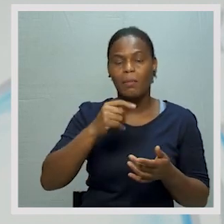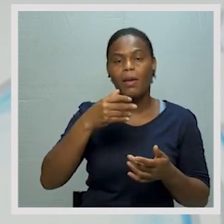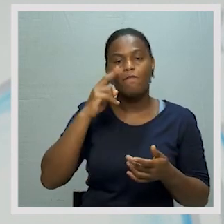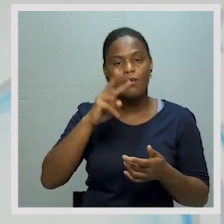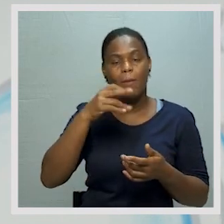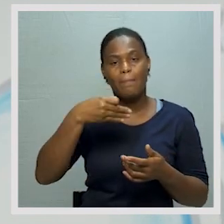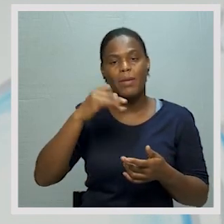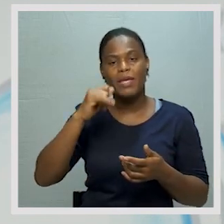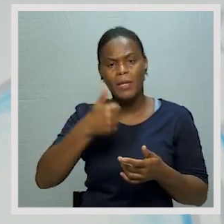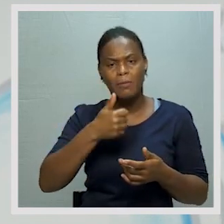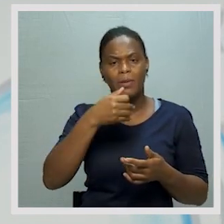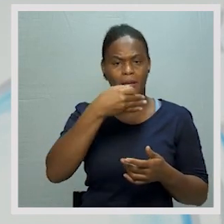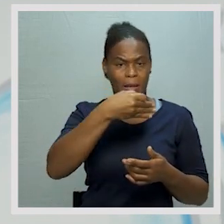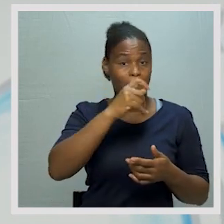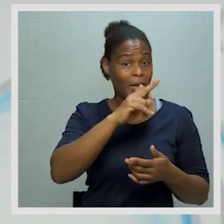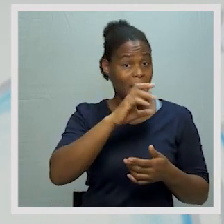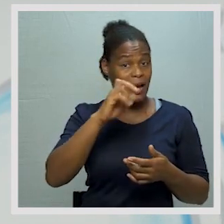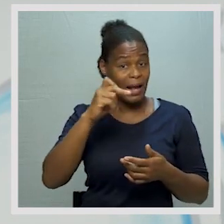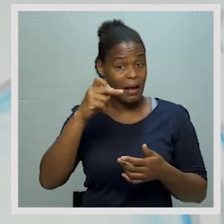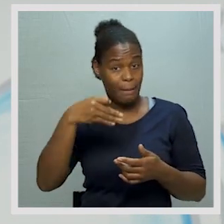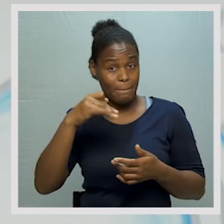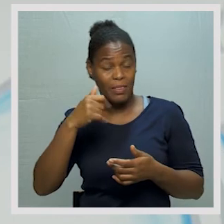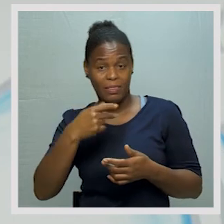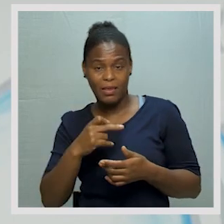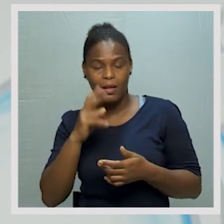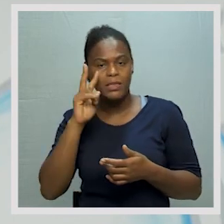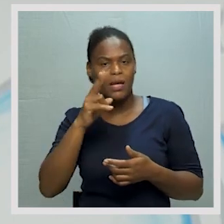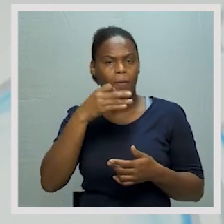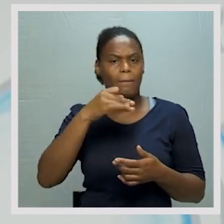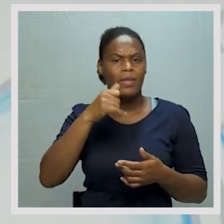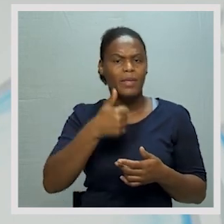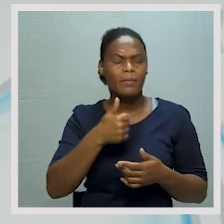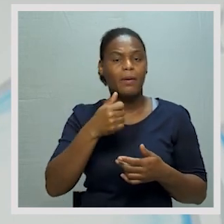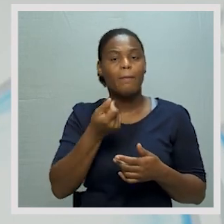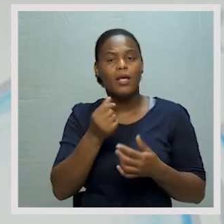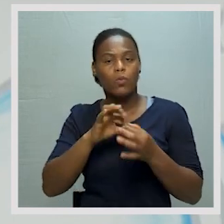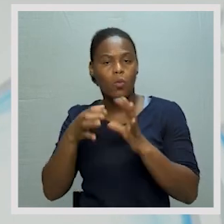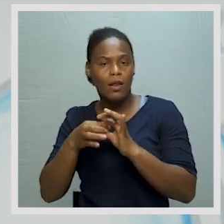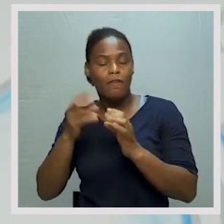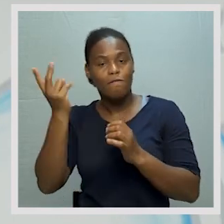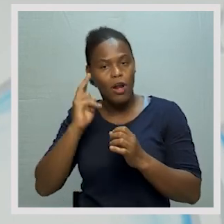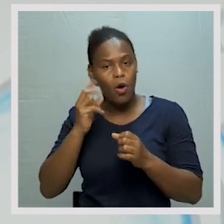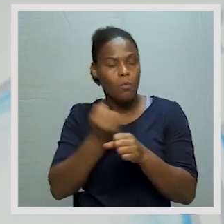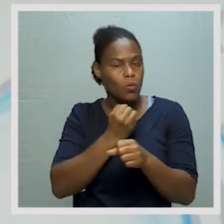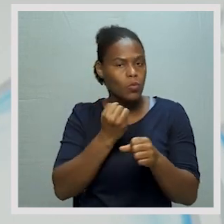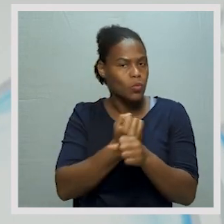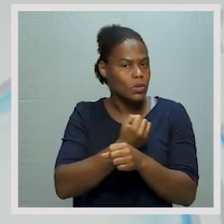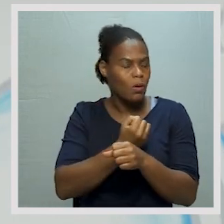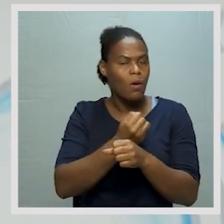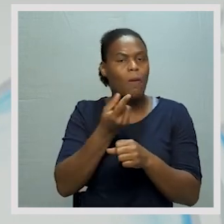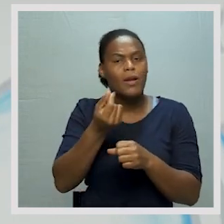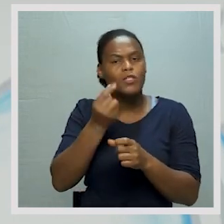per capita. Sendo que PIB a preços correntes é quando nós valorizamos a produção com o preço do mesmo